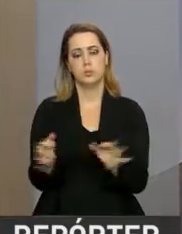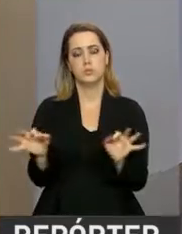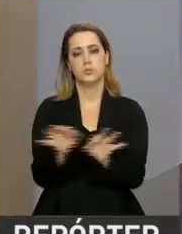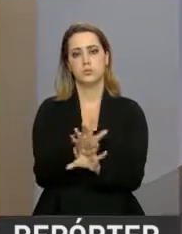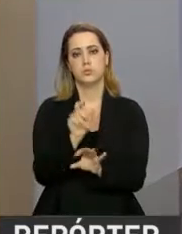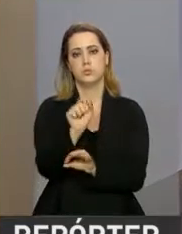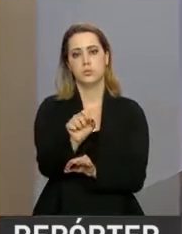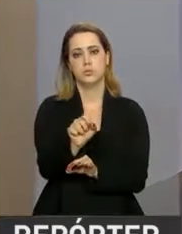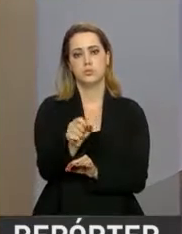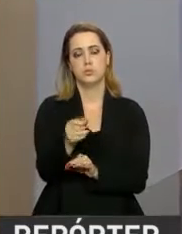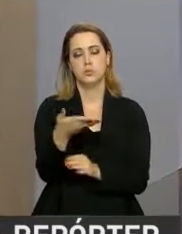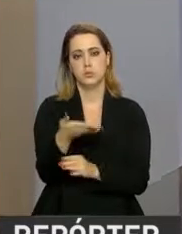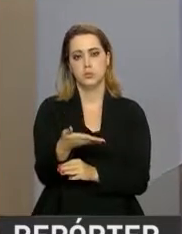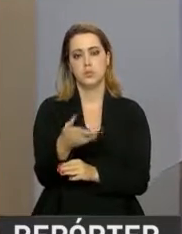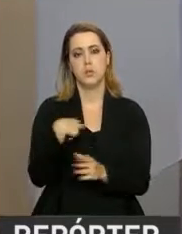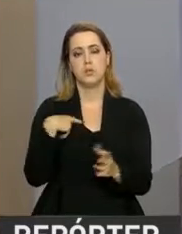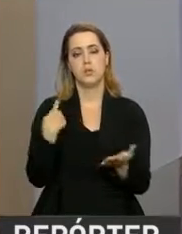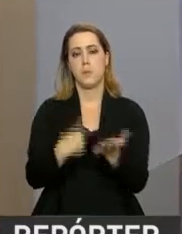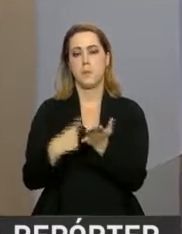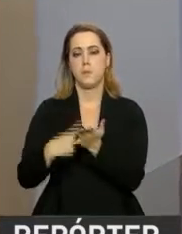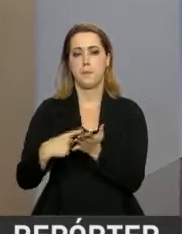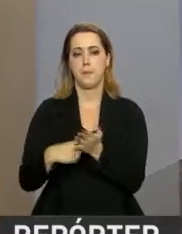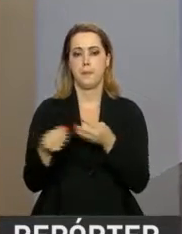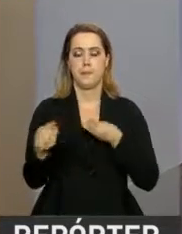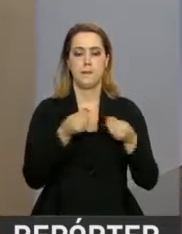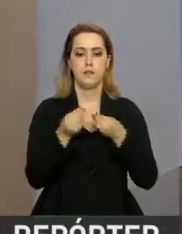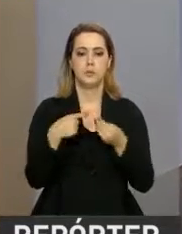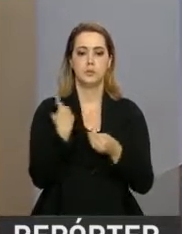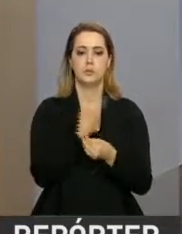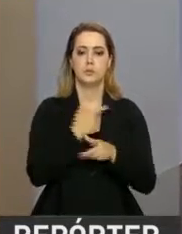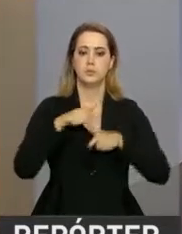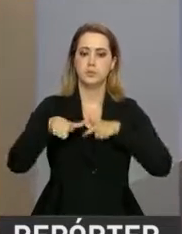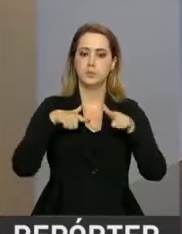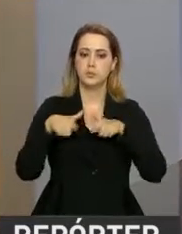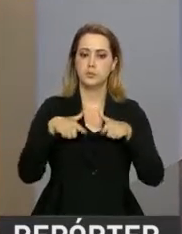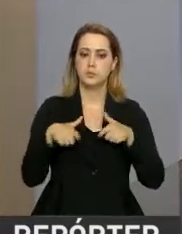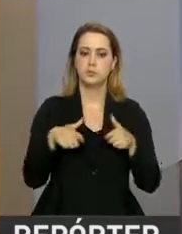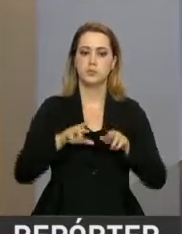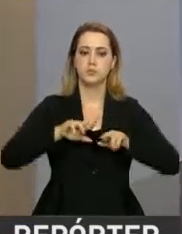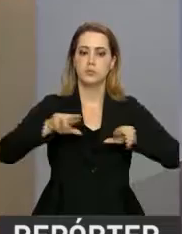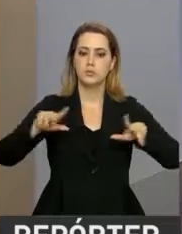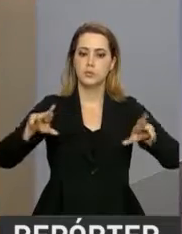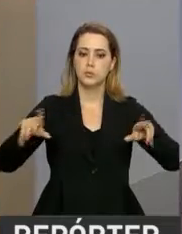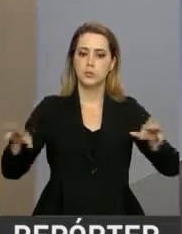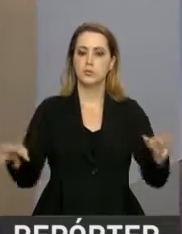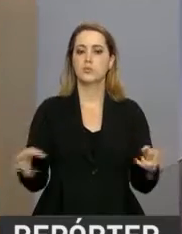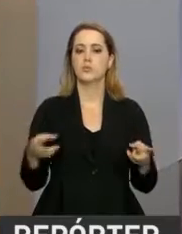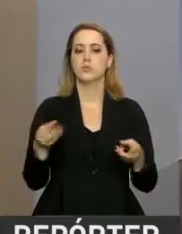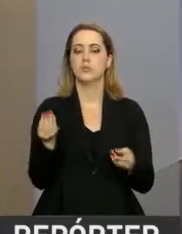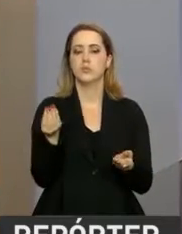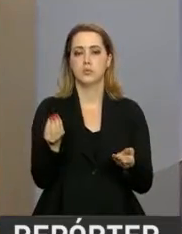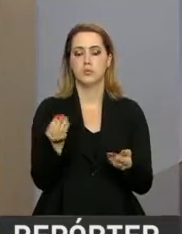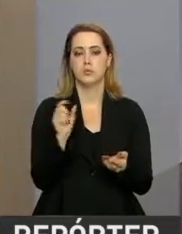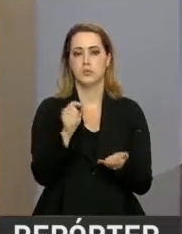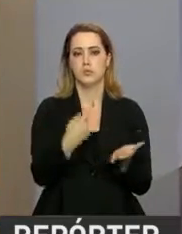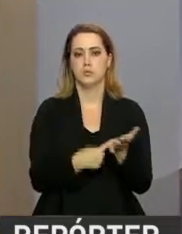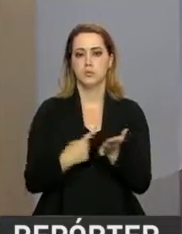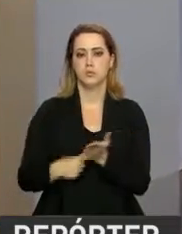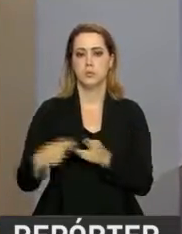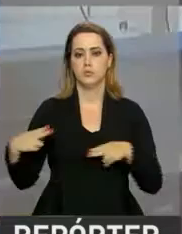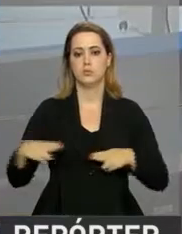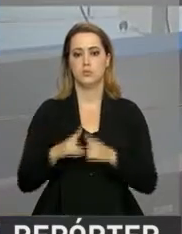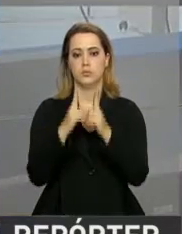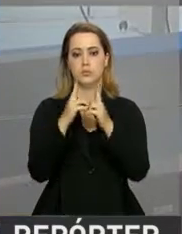final desse acordo e como que nós trabalharemos vários aspectos do Acordo de